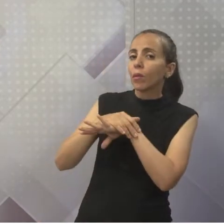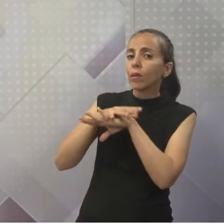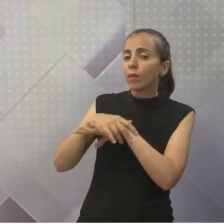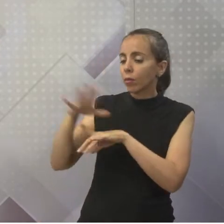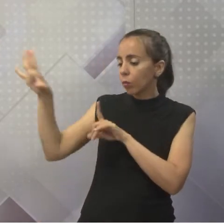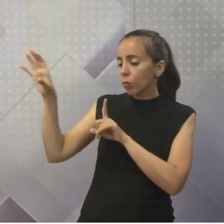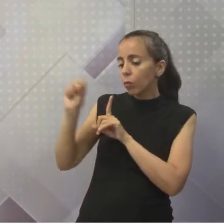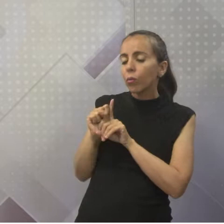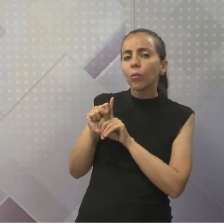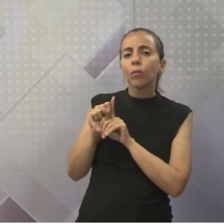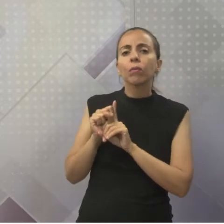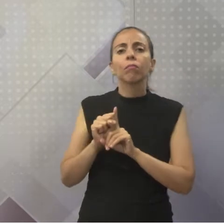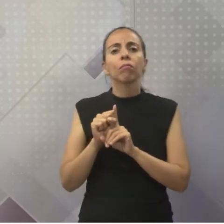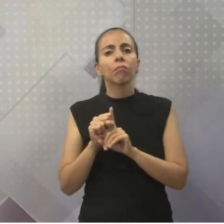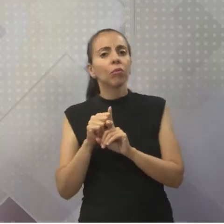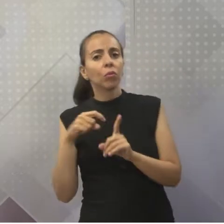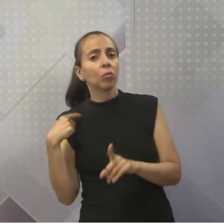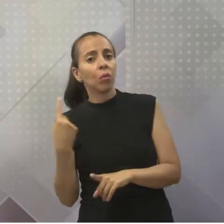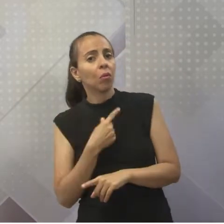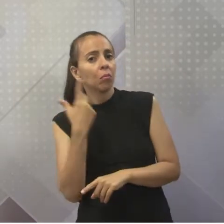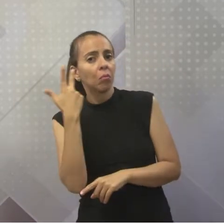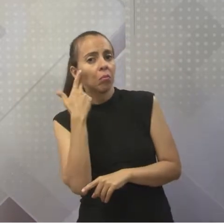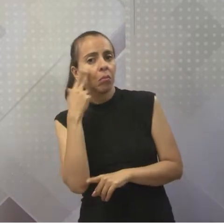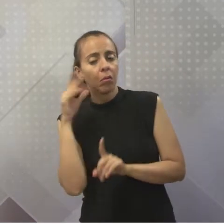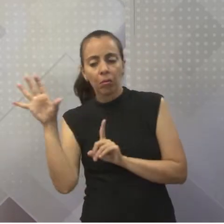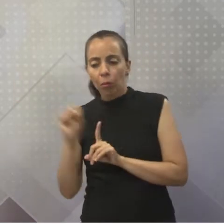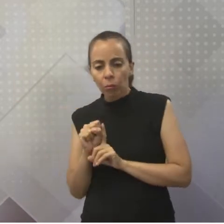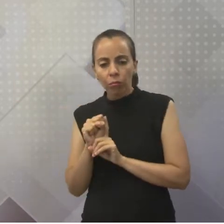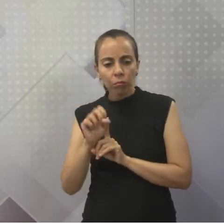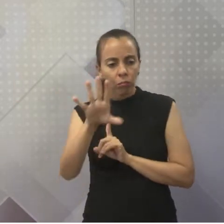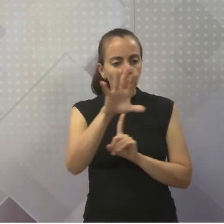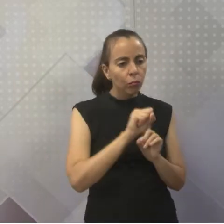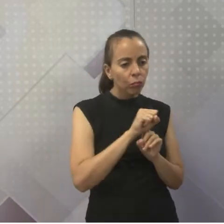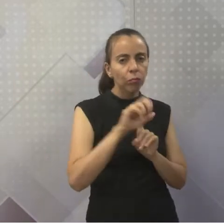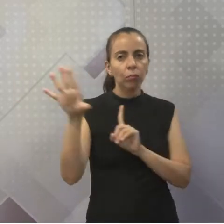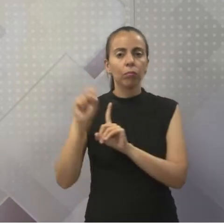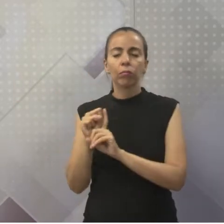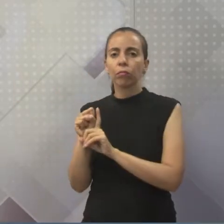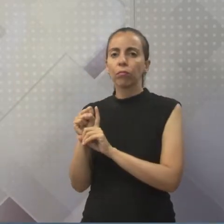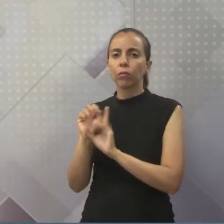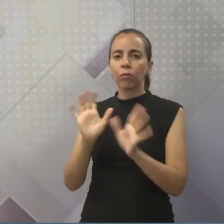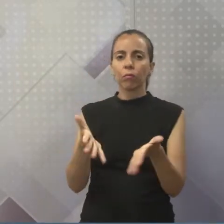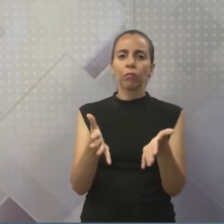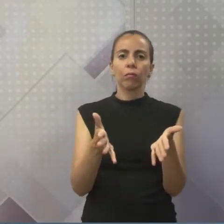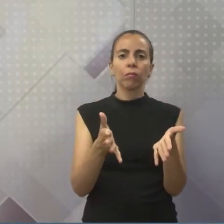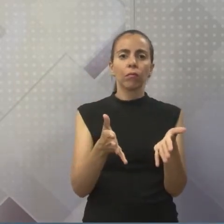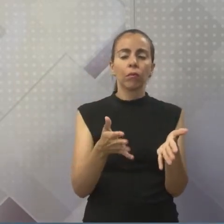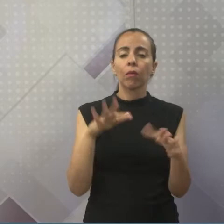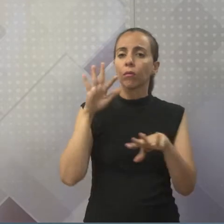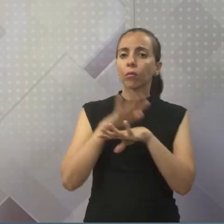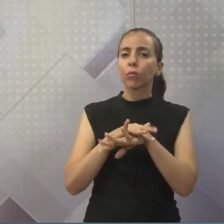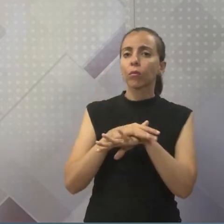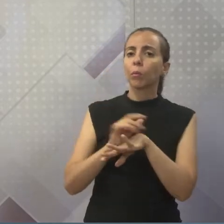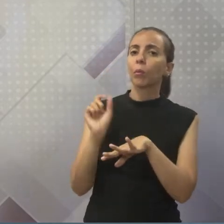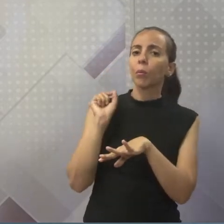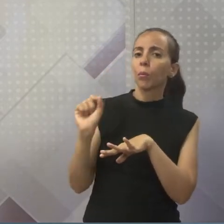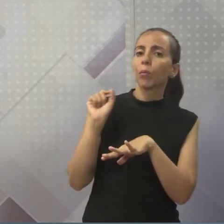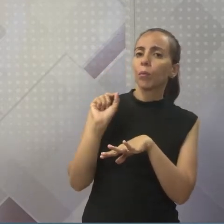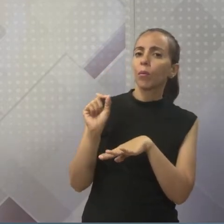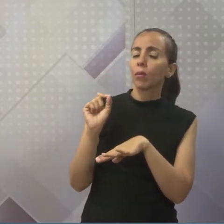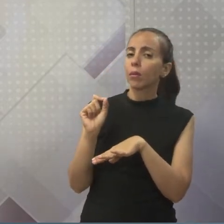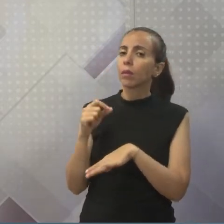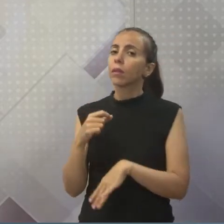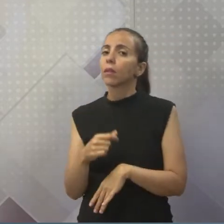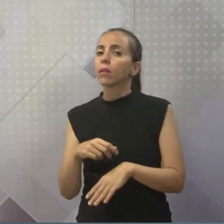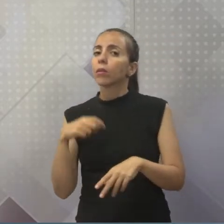adquiridas. São doenças que a gente pega. Adquiriu é porque pegou, né? Essas doenças podem ser provocadas,